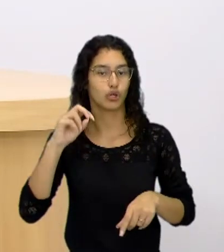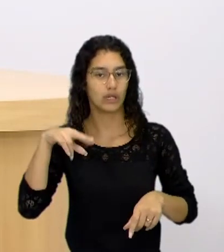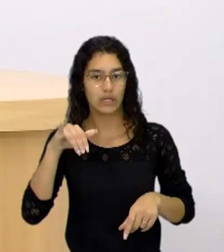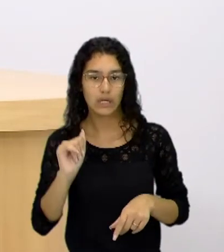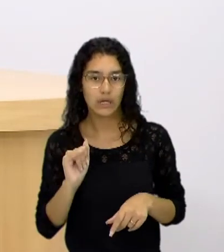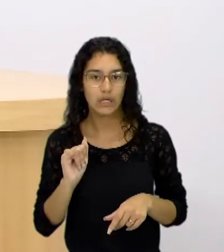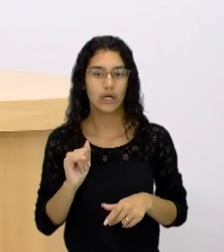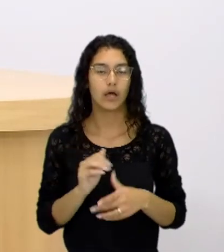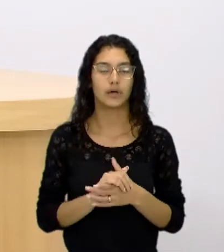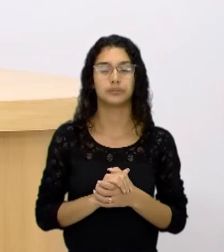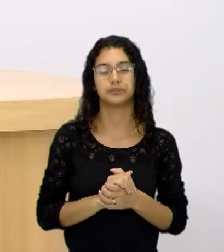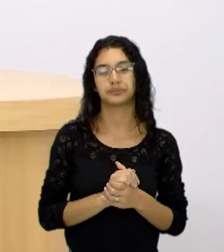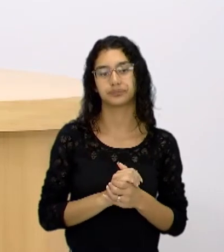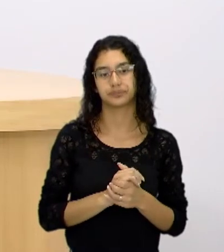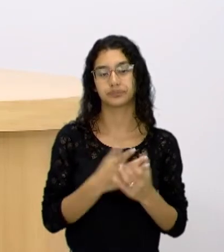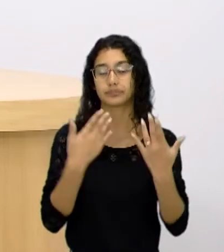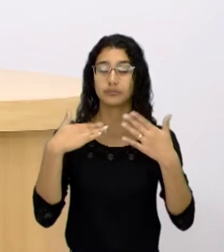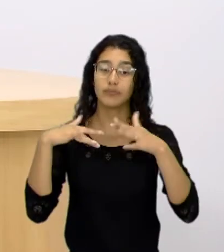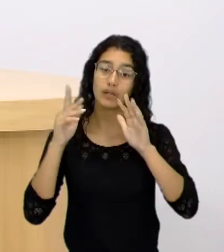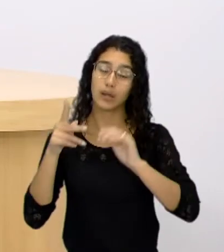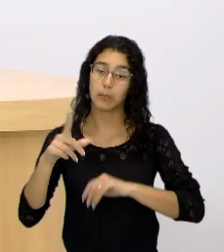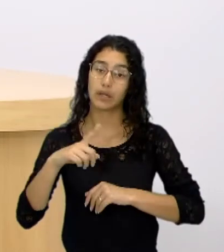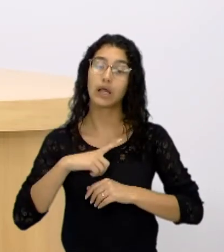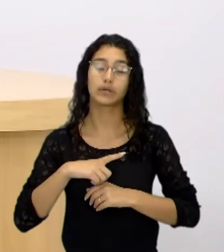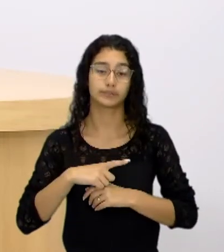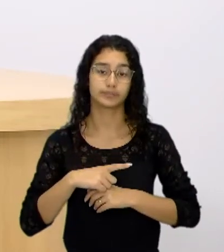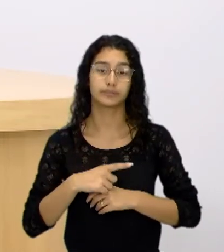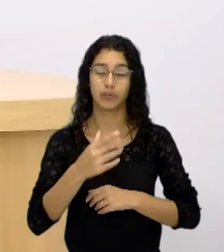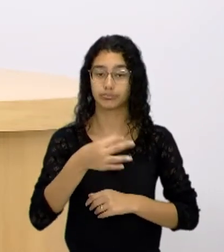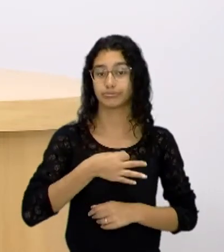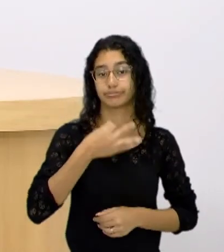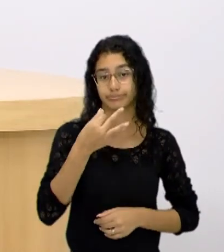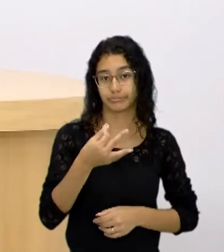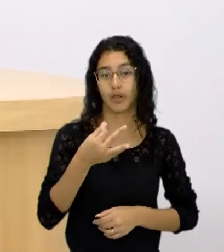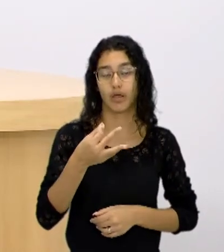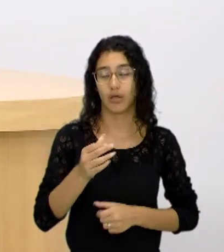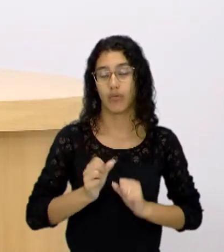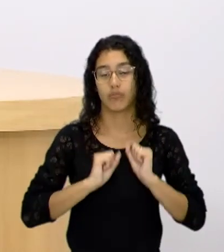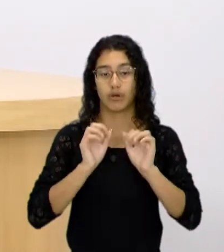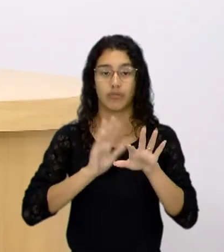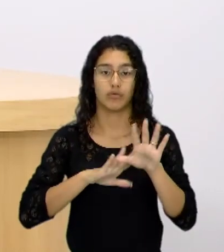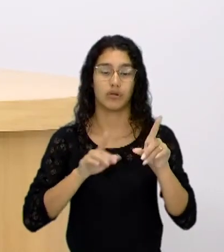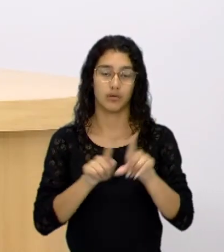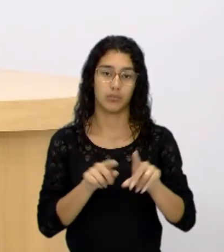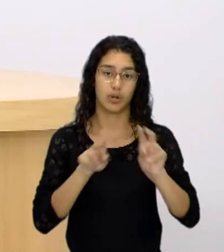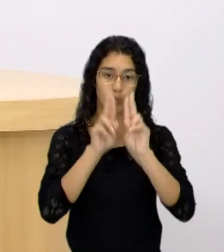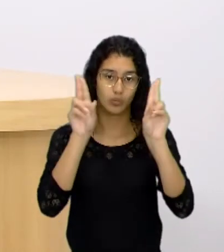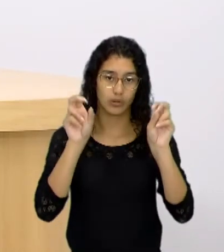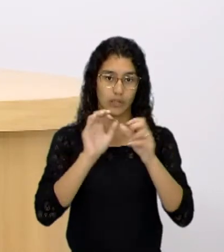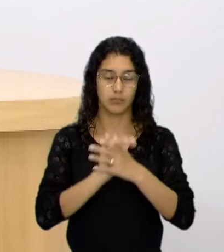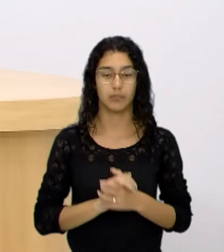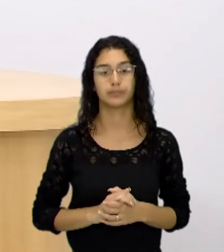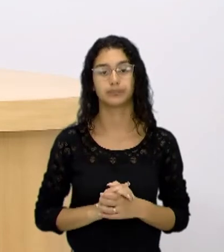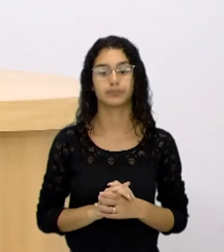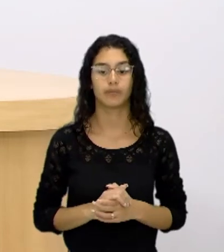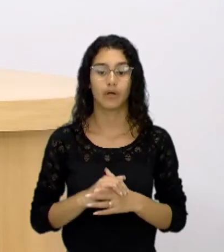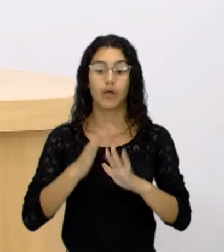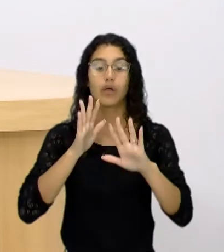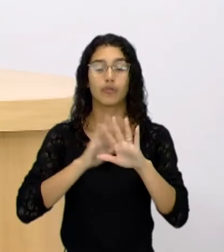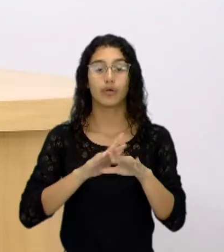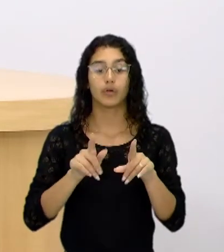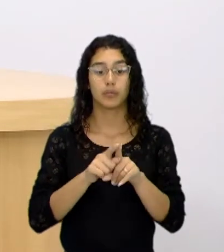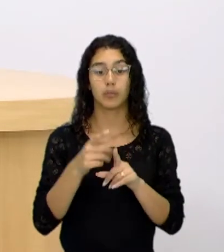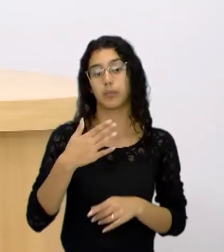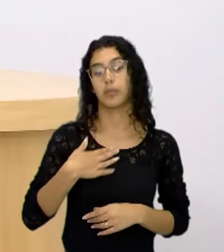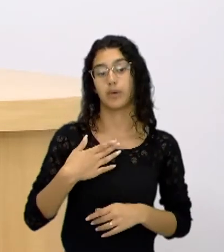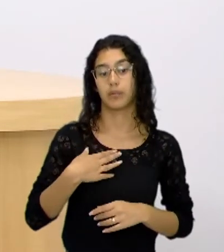tom de sarcasmo, né? Mas sempre tem essa crítica para poder abordar certo tema. Esse meme em especial foi feito por mim